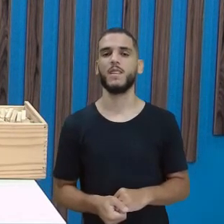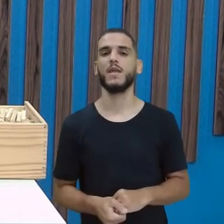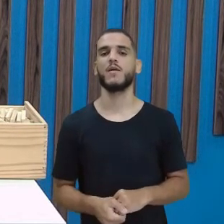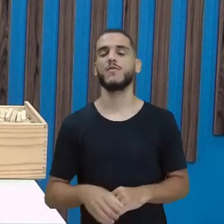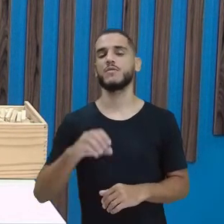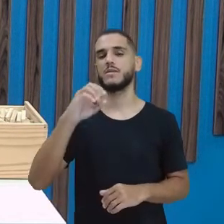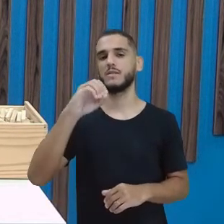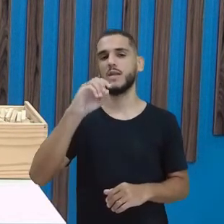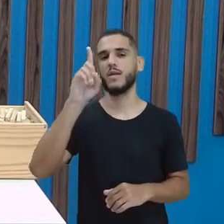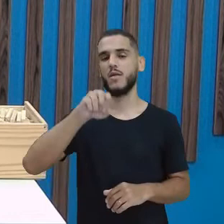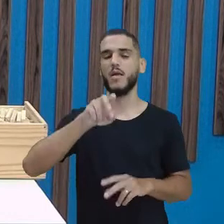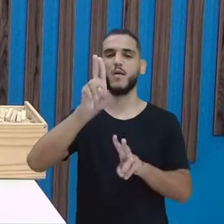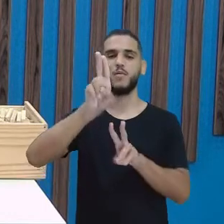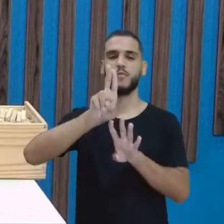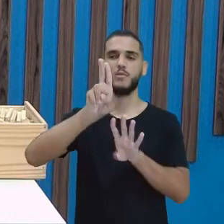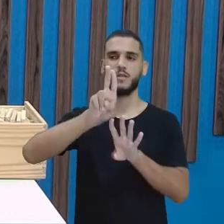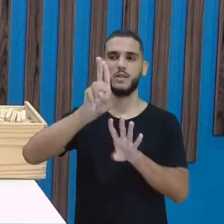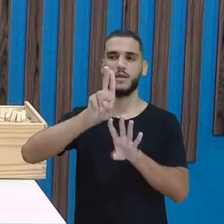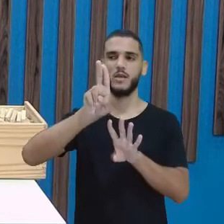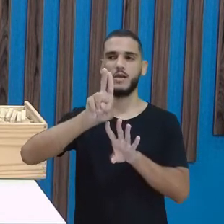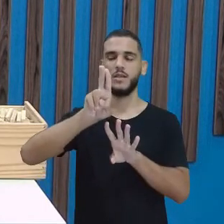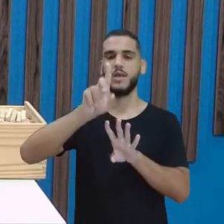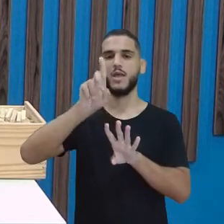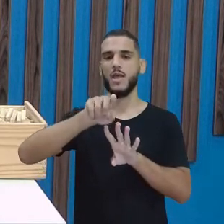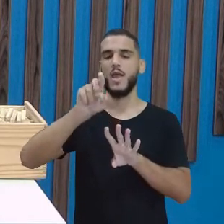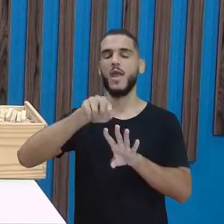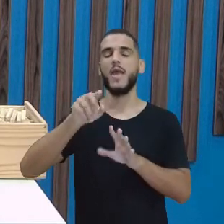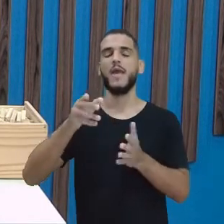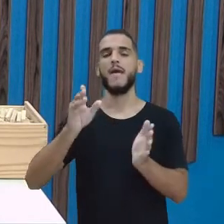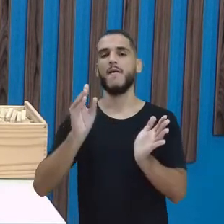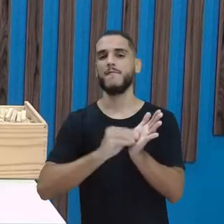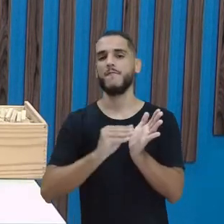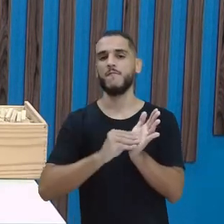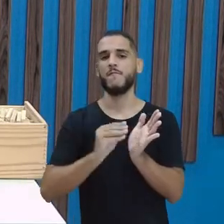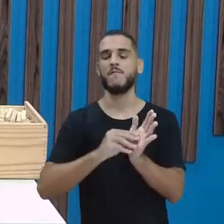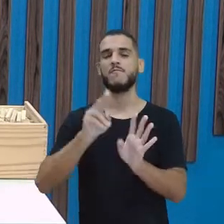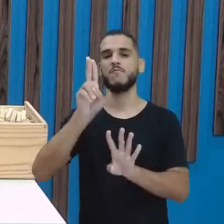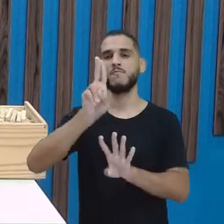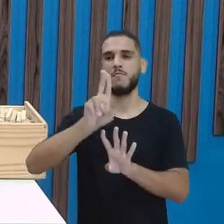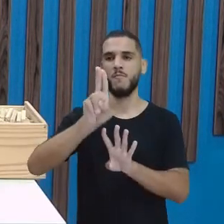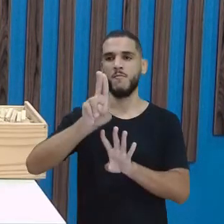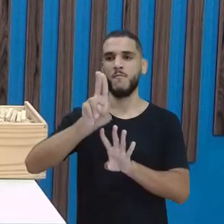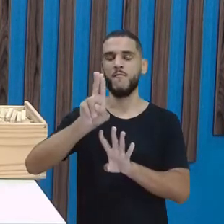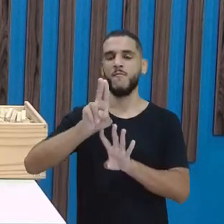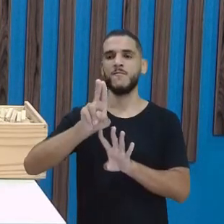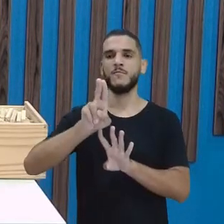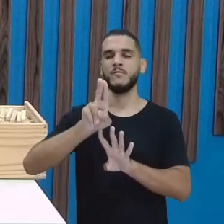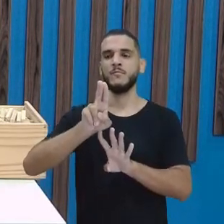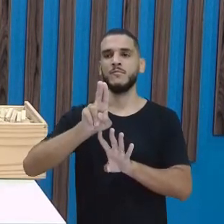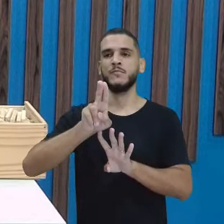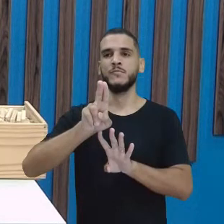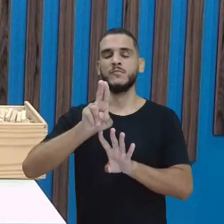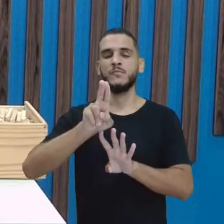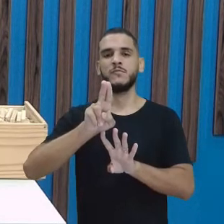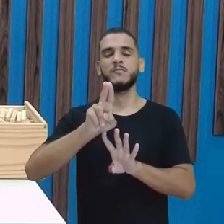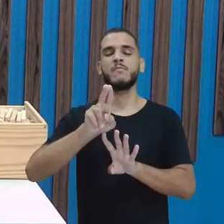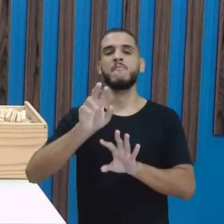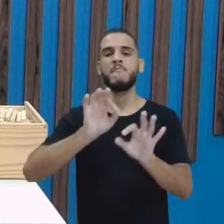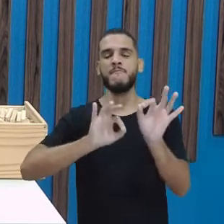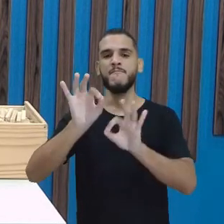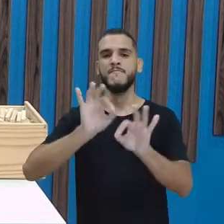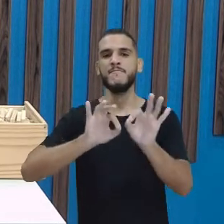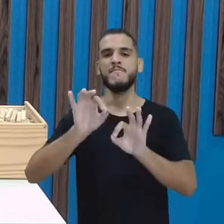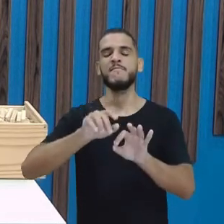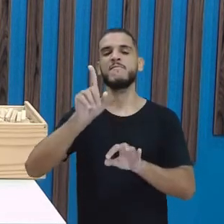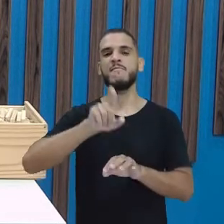é a unidade, está representando a ausência de unidade na realidade, está na ordem ou na